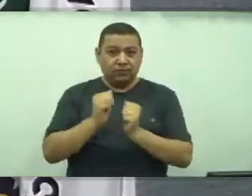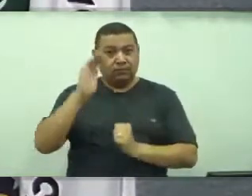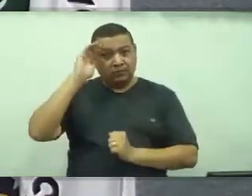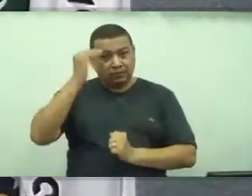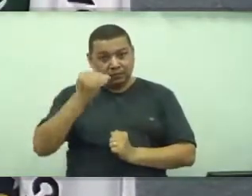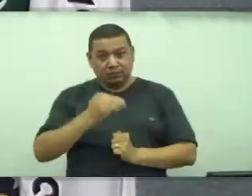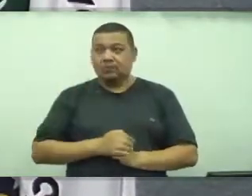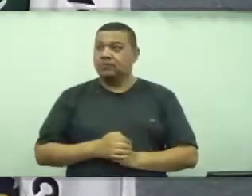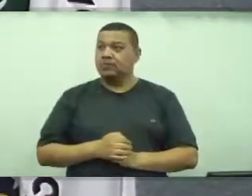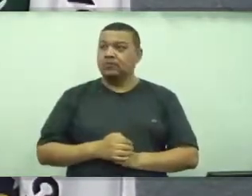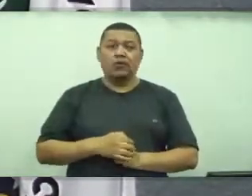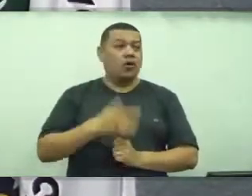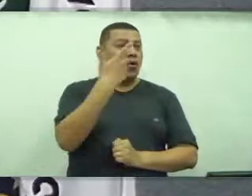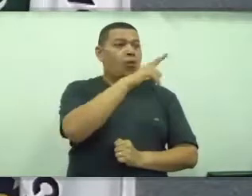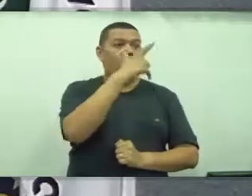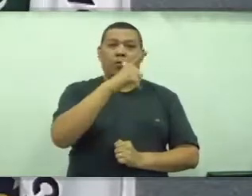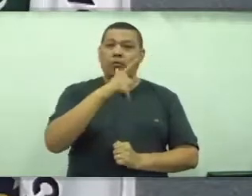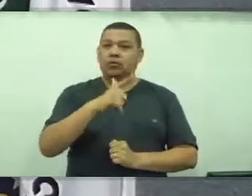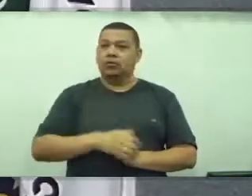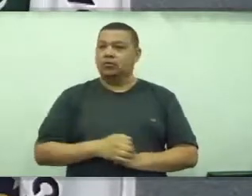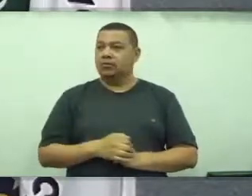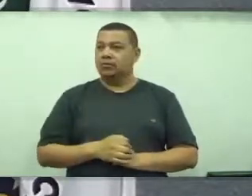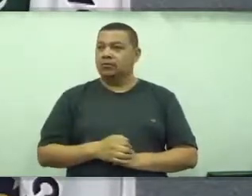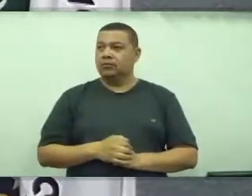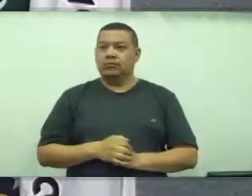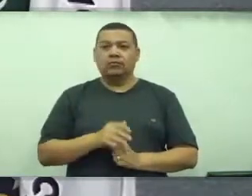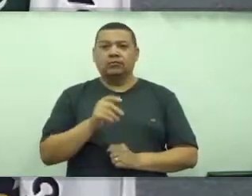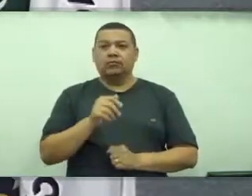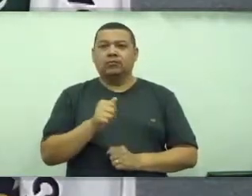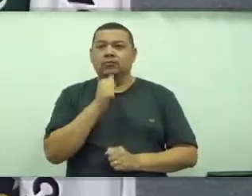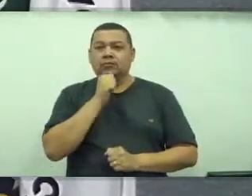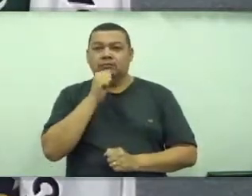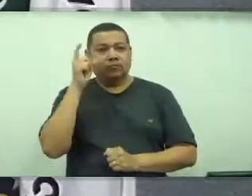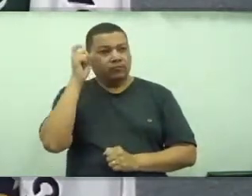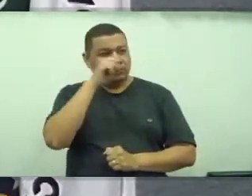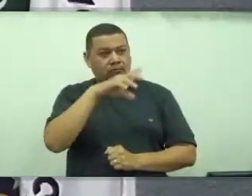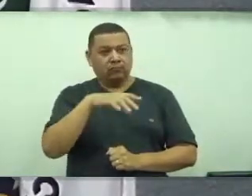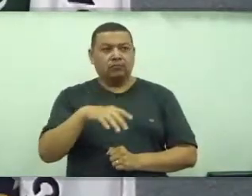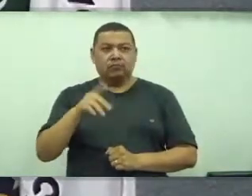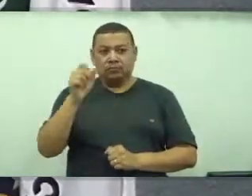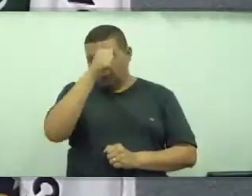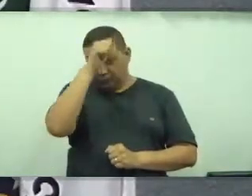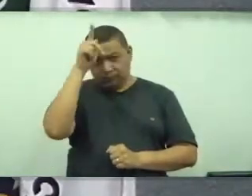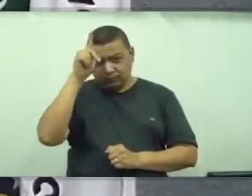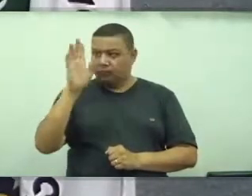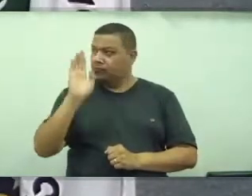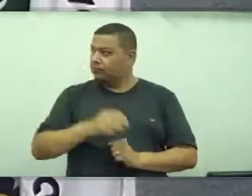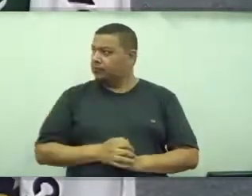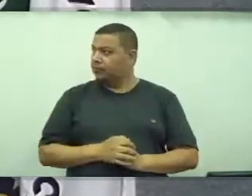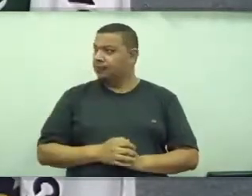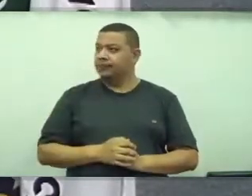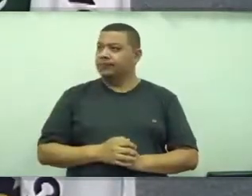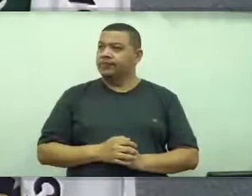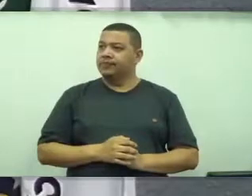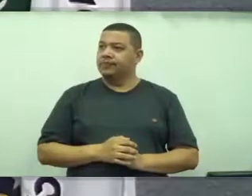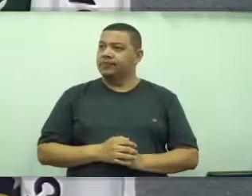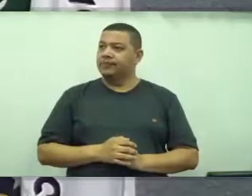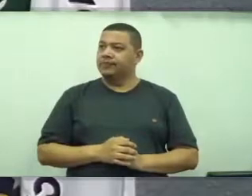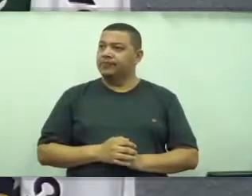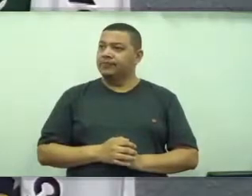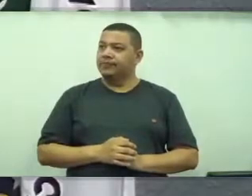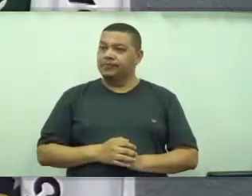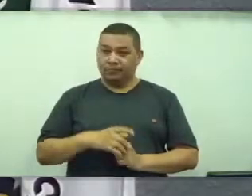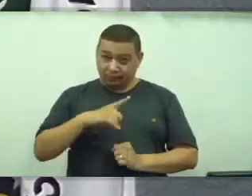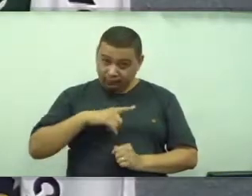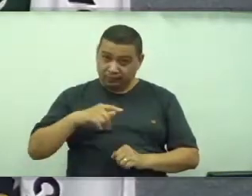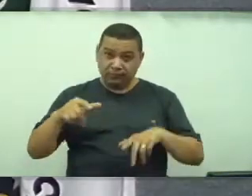Os vereadores que não foram, não têm dificuldade com o prefeito, né? Têm o conhecimento que temos